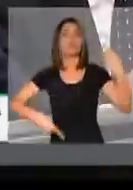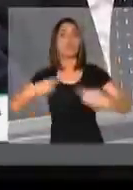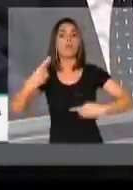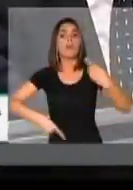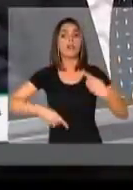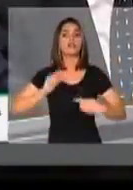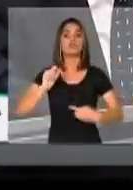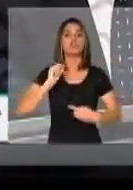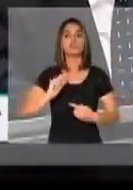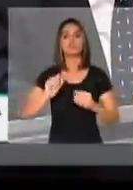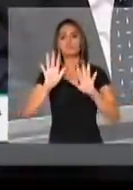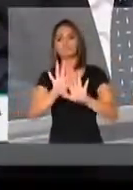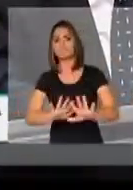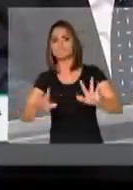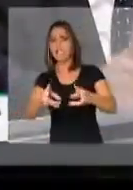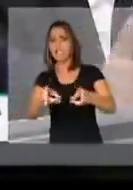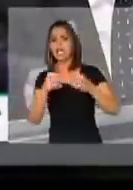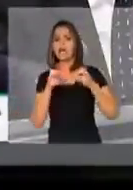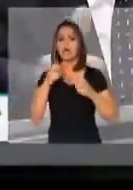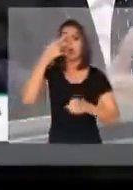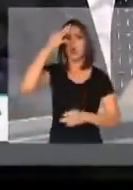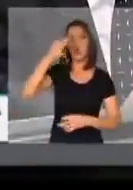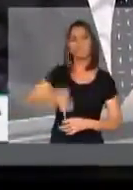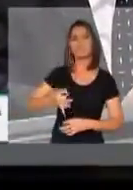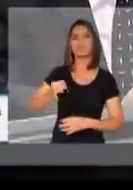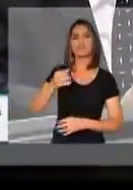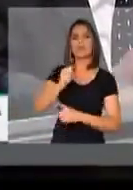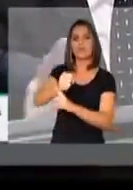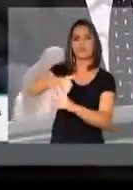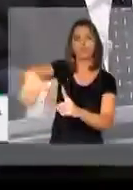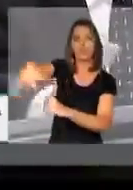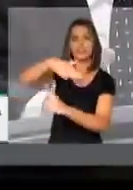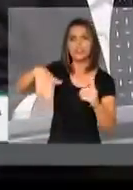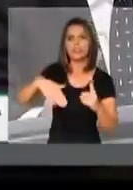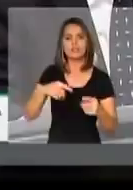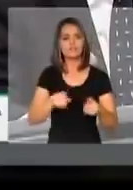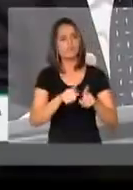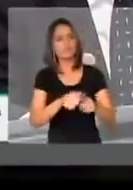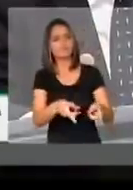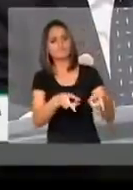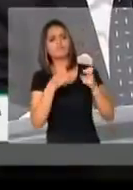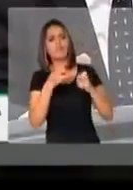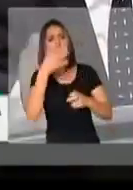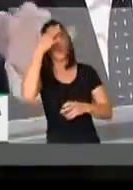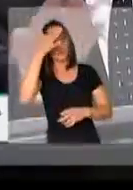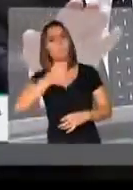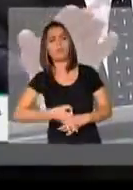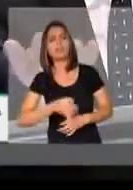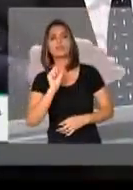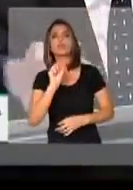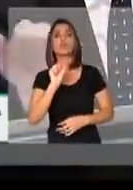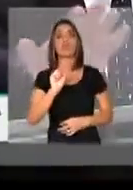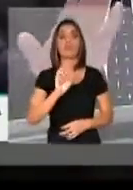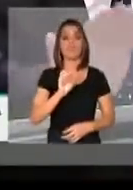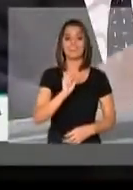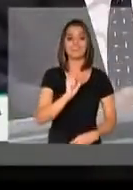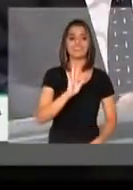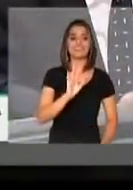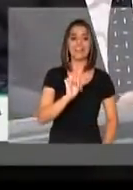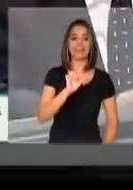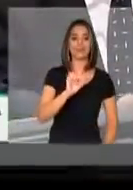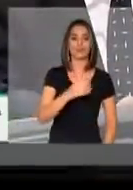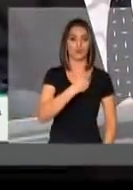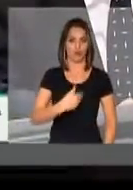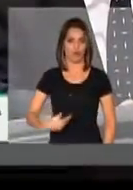de concepção de sociedade, deputado, de concepção de Estado. Isso também está em jogo. Isso não separa honestos